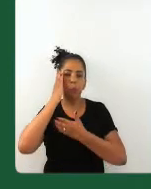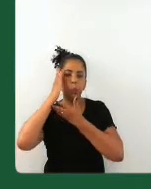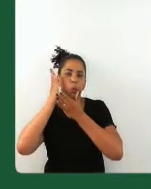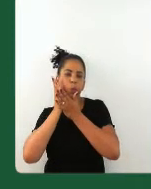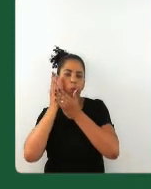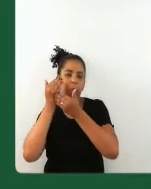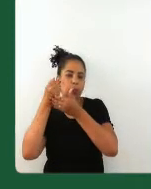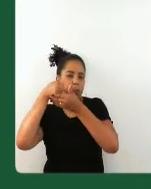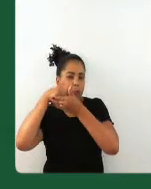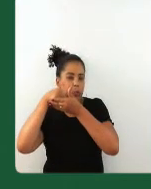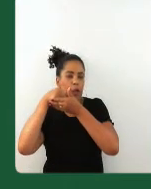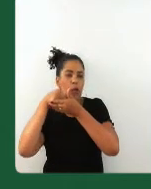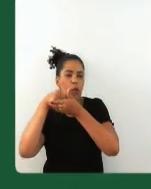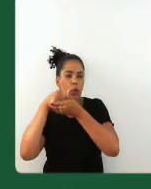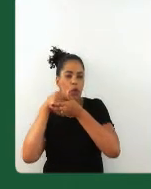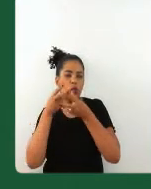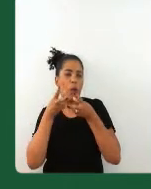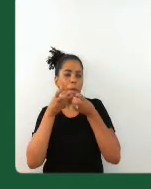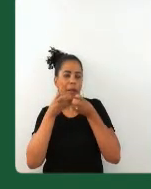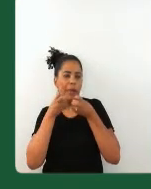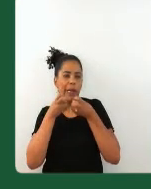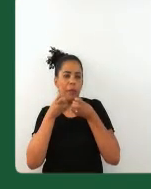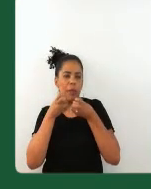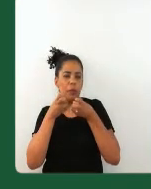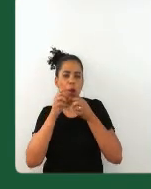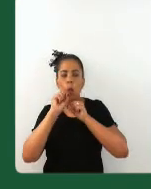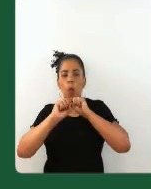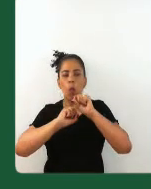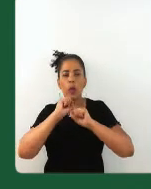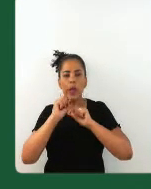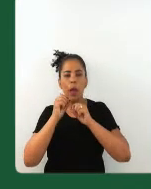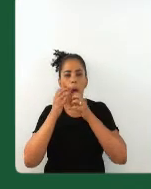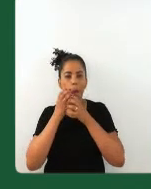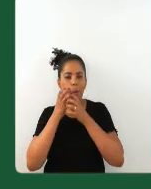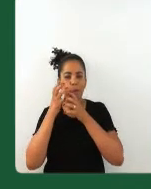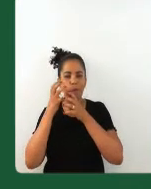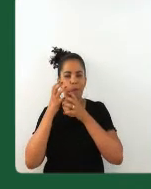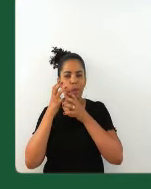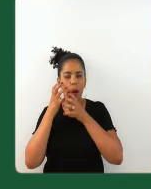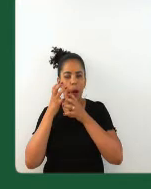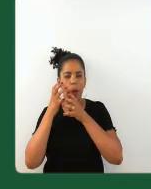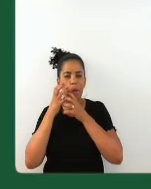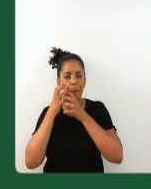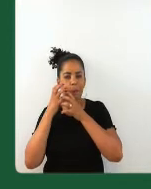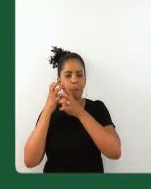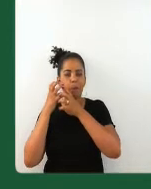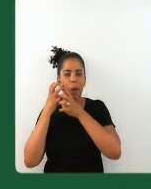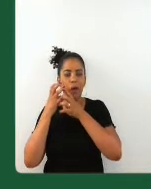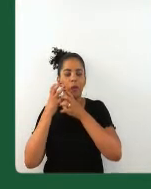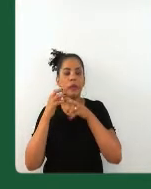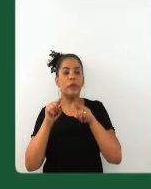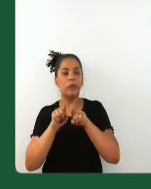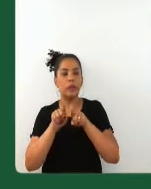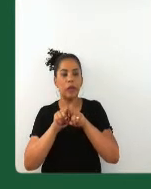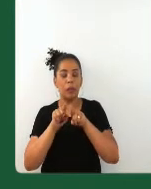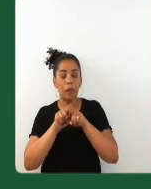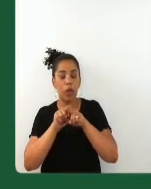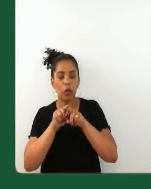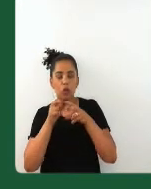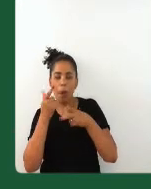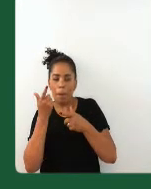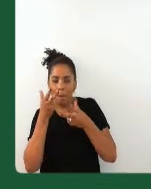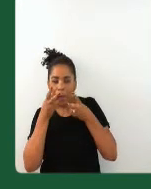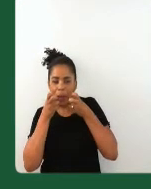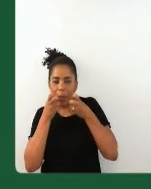direito do seu rosto, ele é mais chato, né? E aqui conseguimos ver a evolução